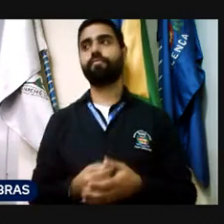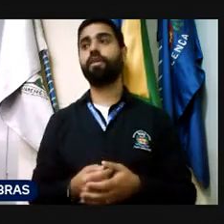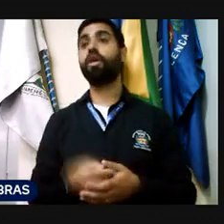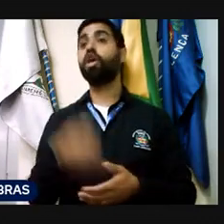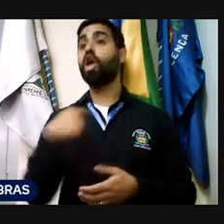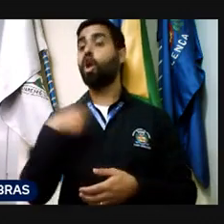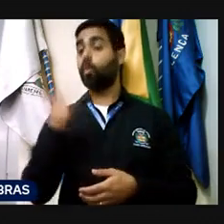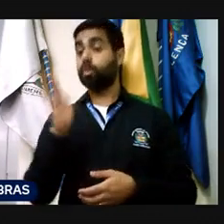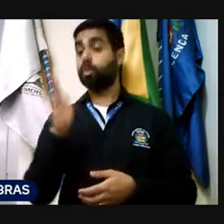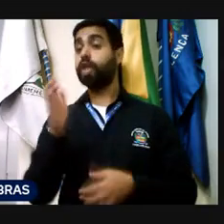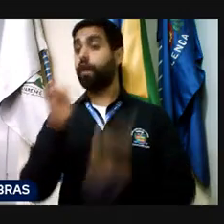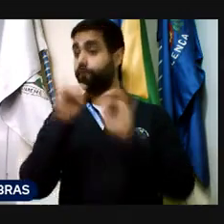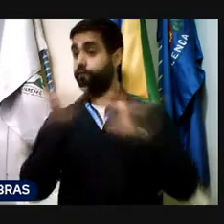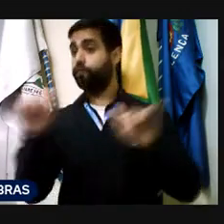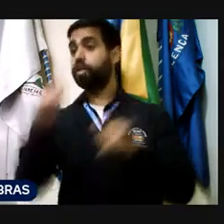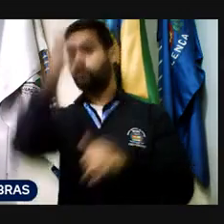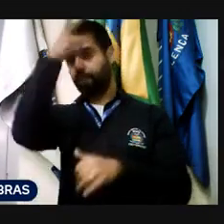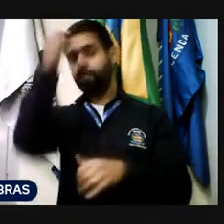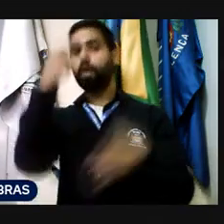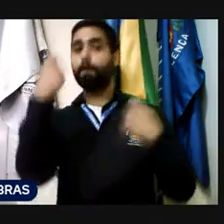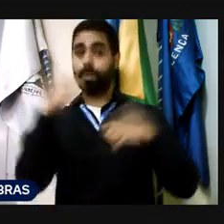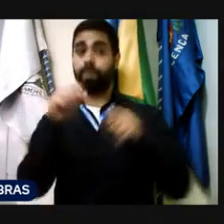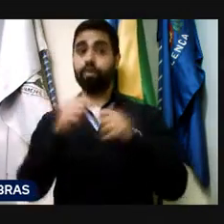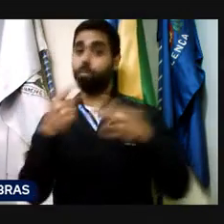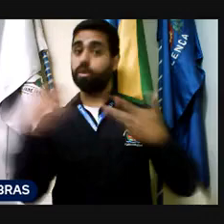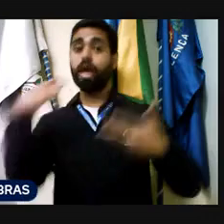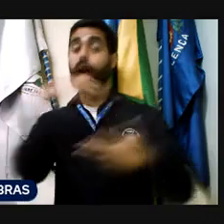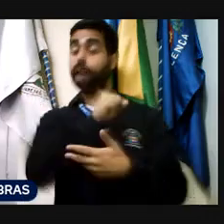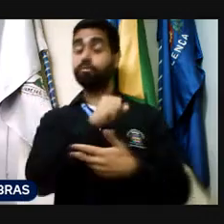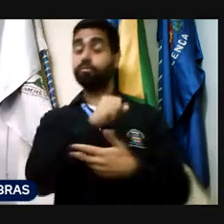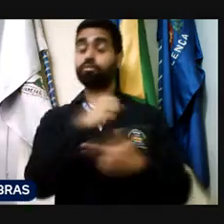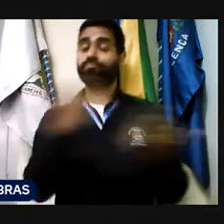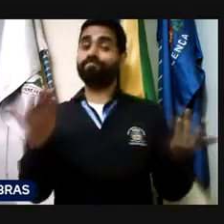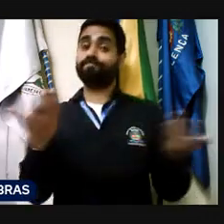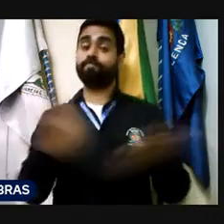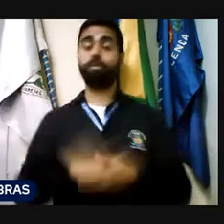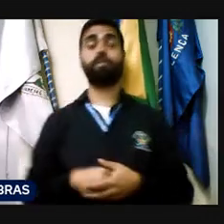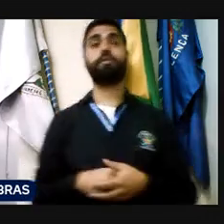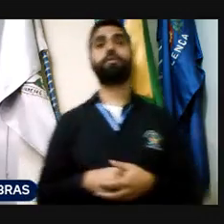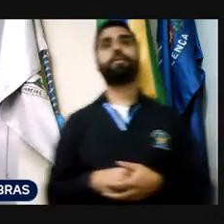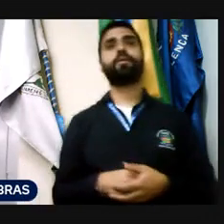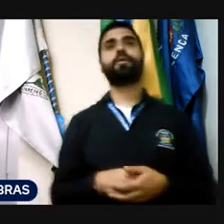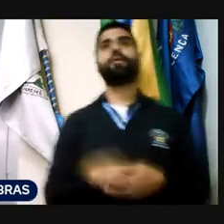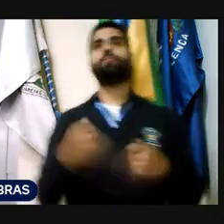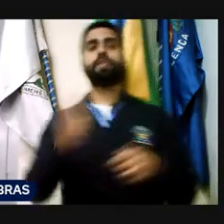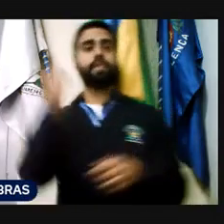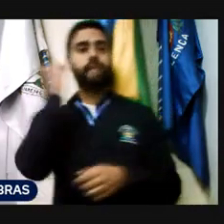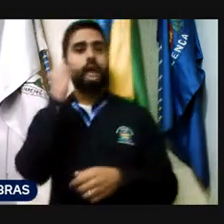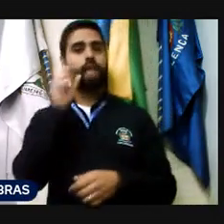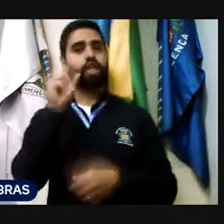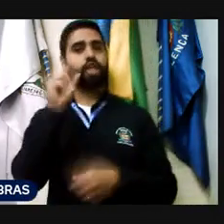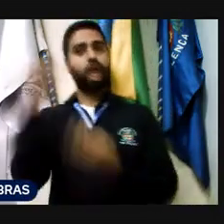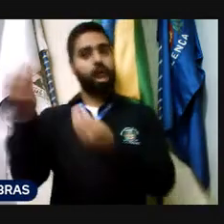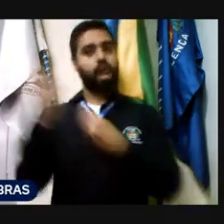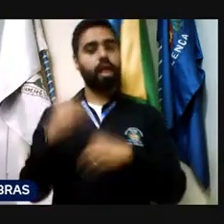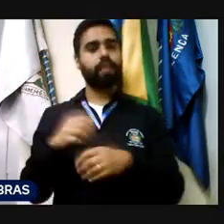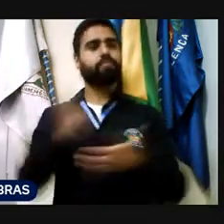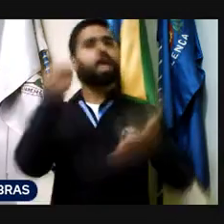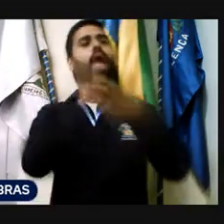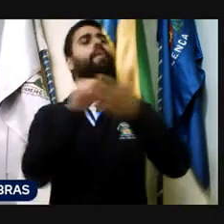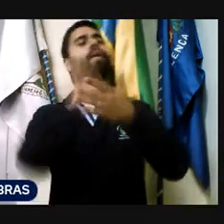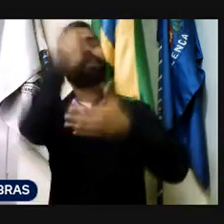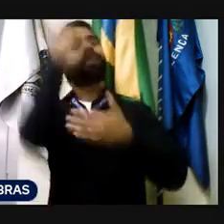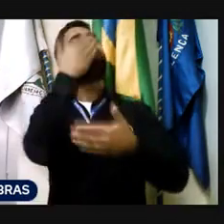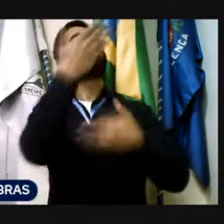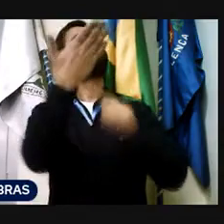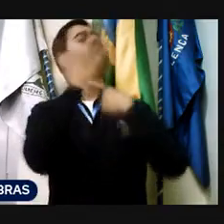claro hoje com o Fernandinho, prefeito, falei, prefeito, tem que chegar para perto, tem que buscar dinheiro, tem que bater na porta de quem quer